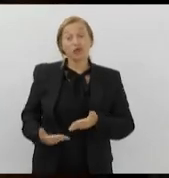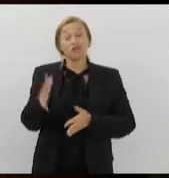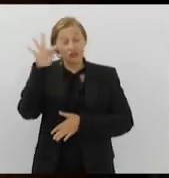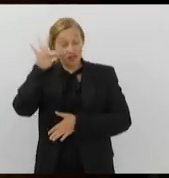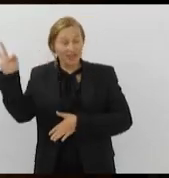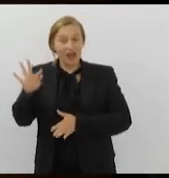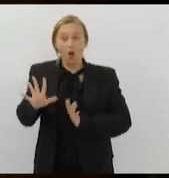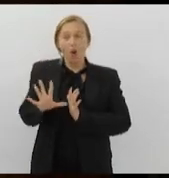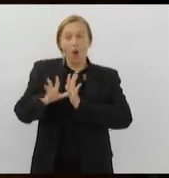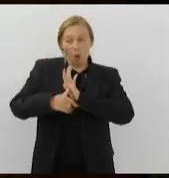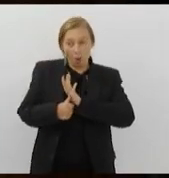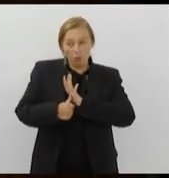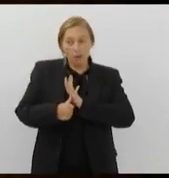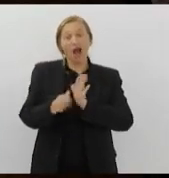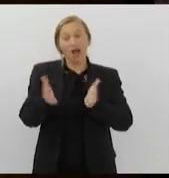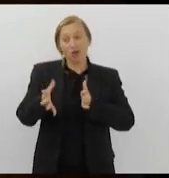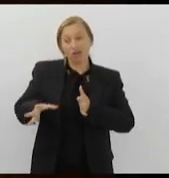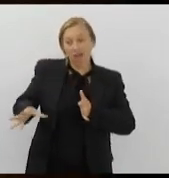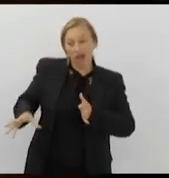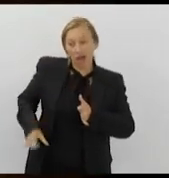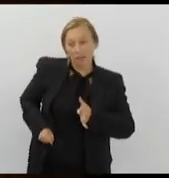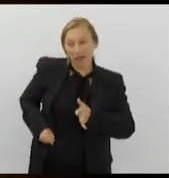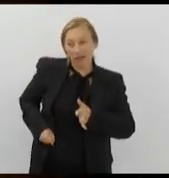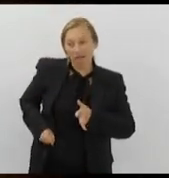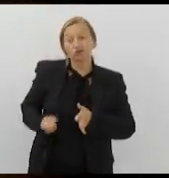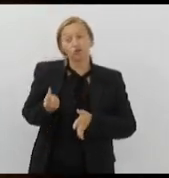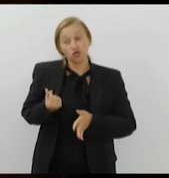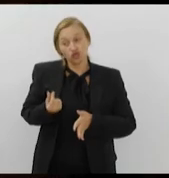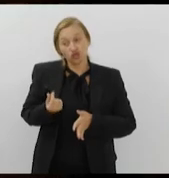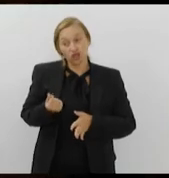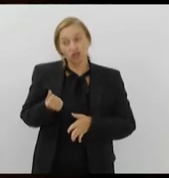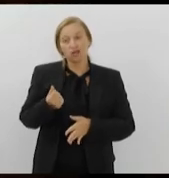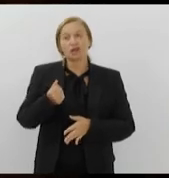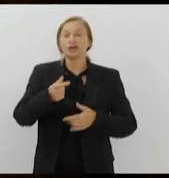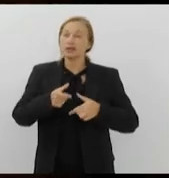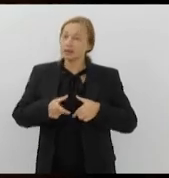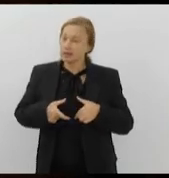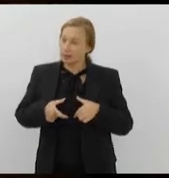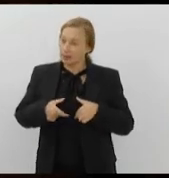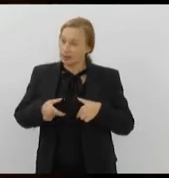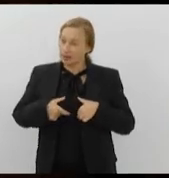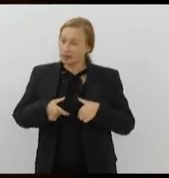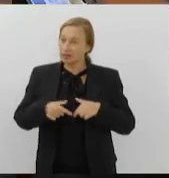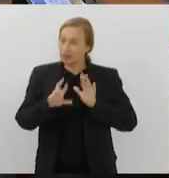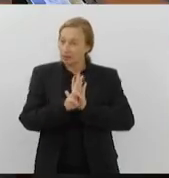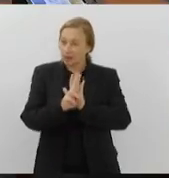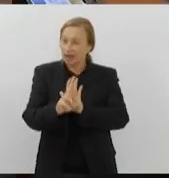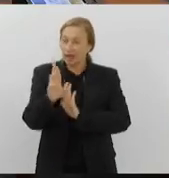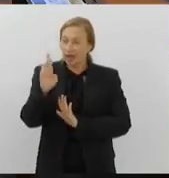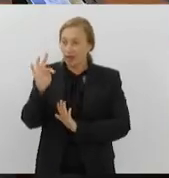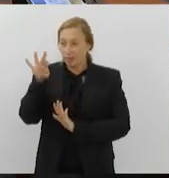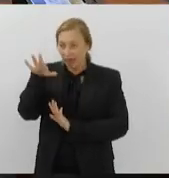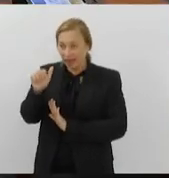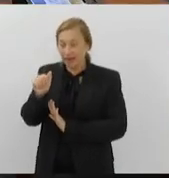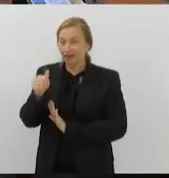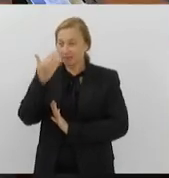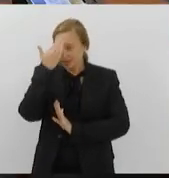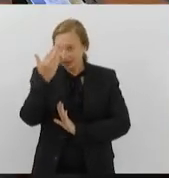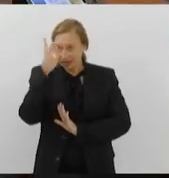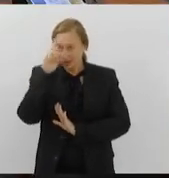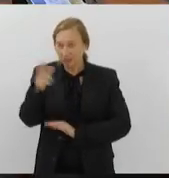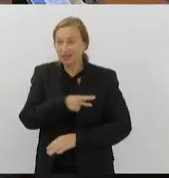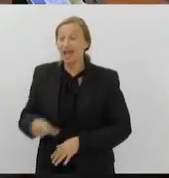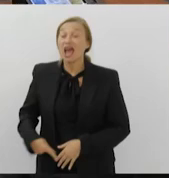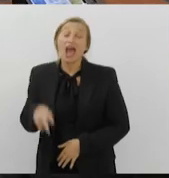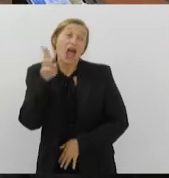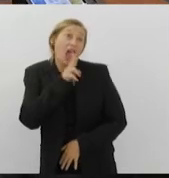a mão no dinheiro da medalhista olímpica que representou com muita honra o nosso país. Muito obrigado, presidente. Senhora presidente, é muito rápido.